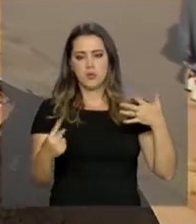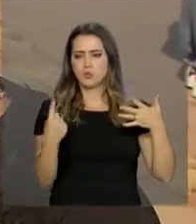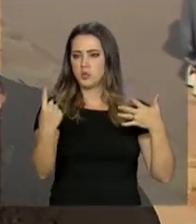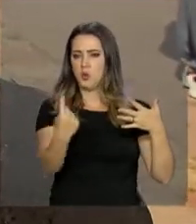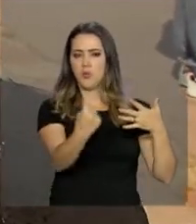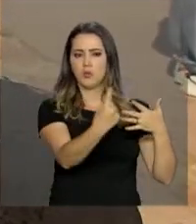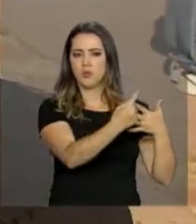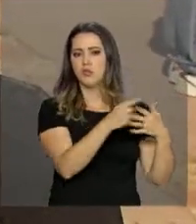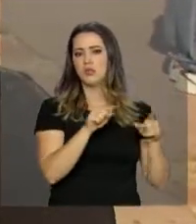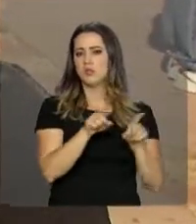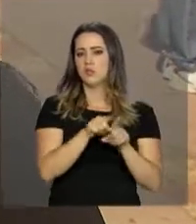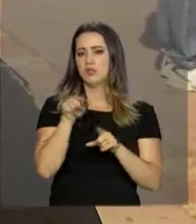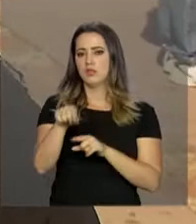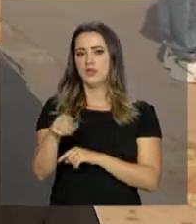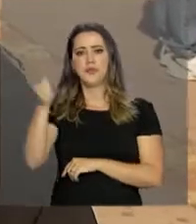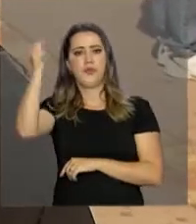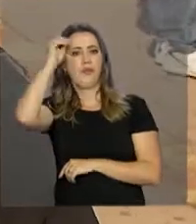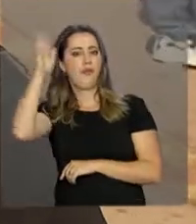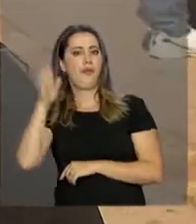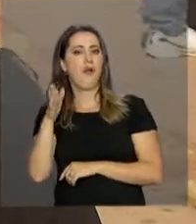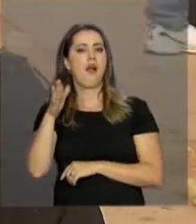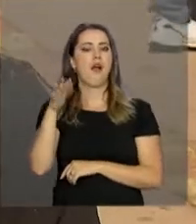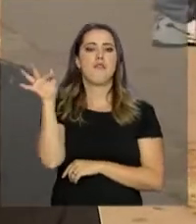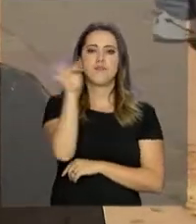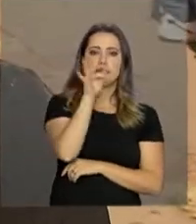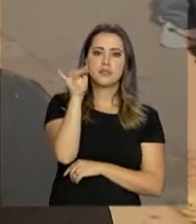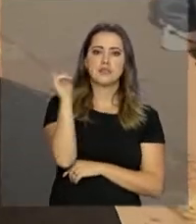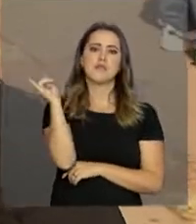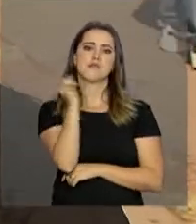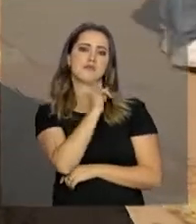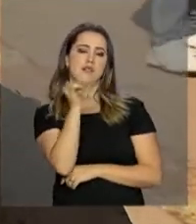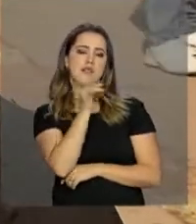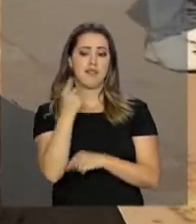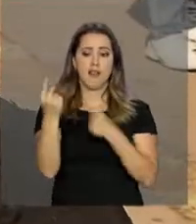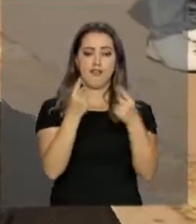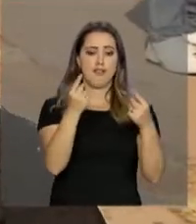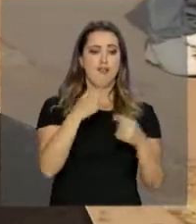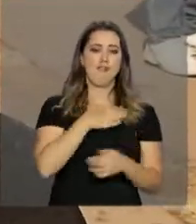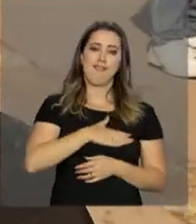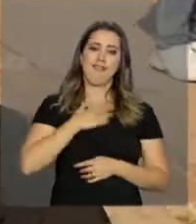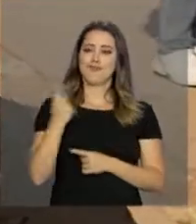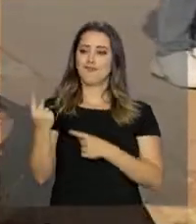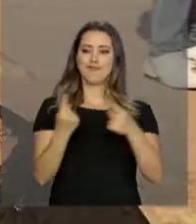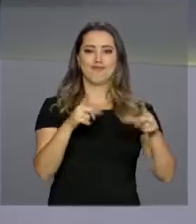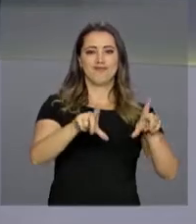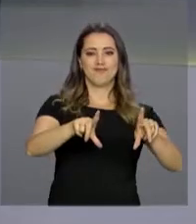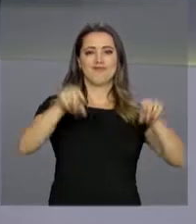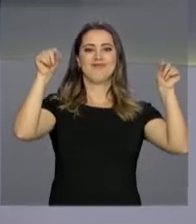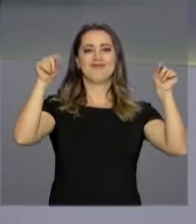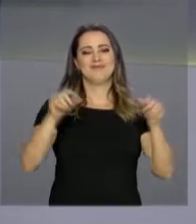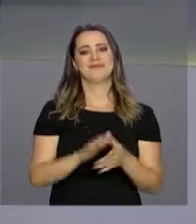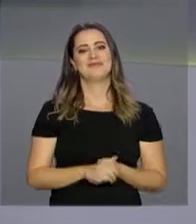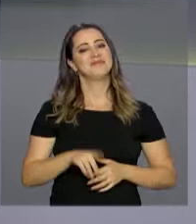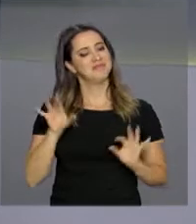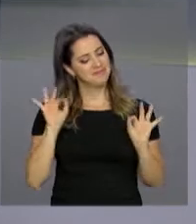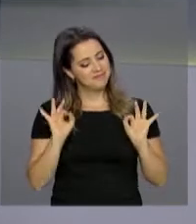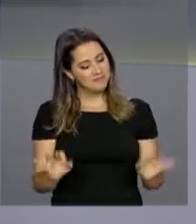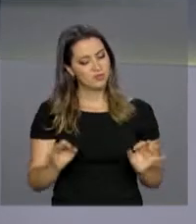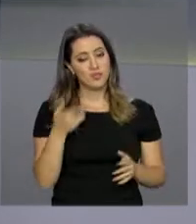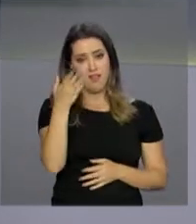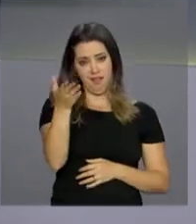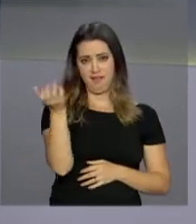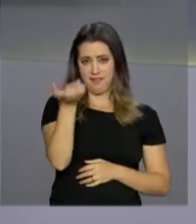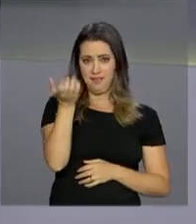culinária tenha um colega da áfrica francesa italiano é cada um gosta de uma coisa com certeza bem se